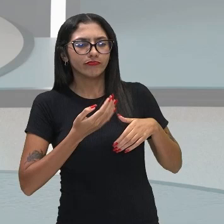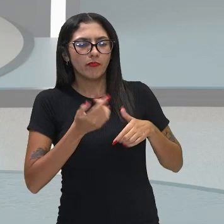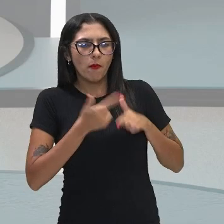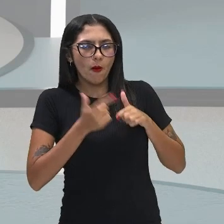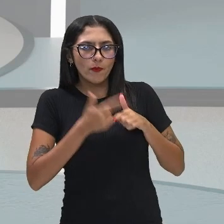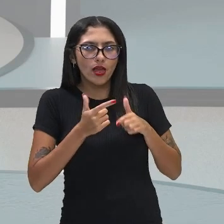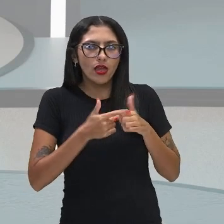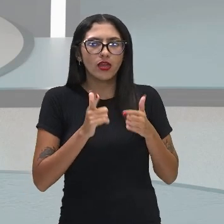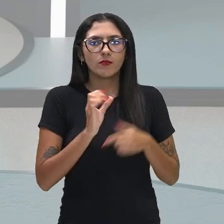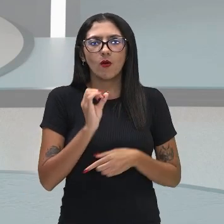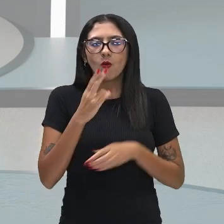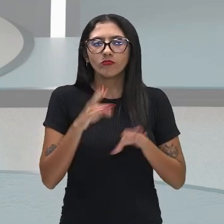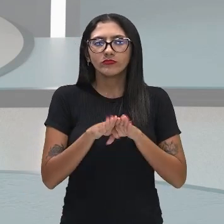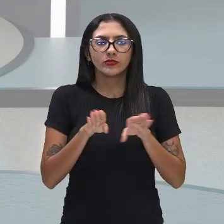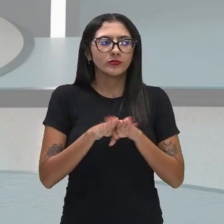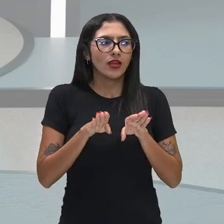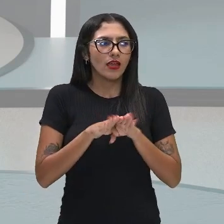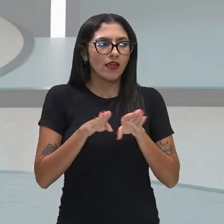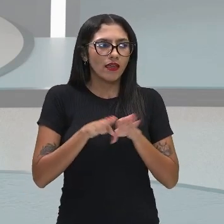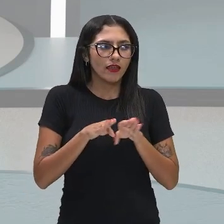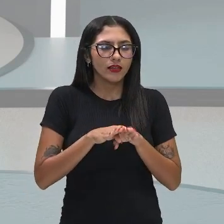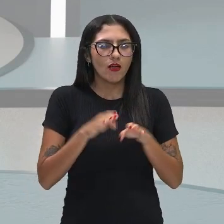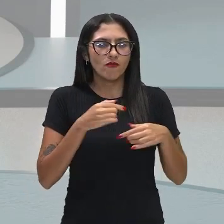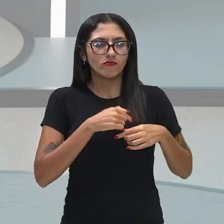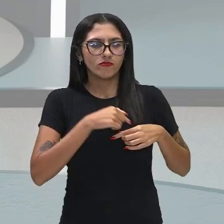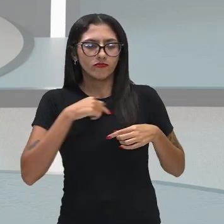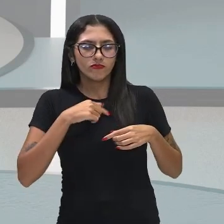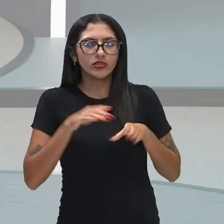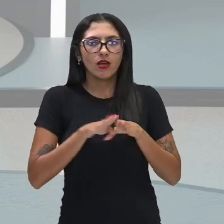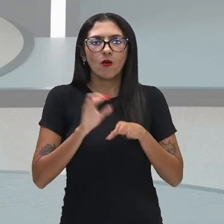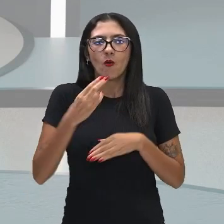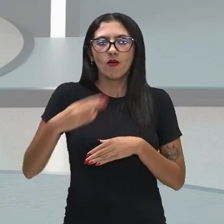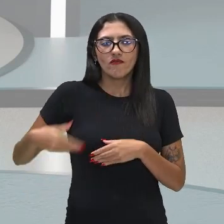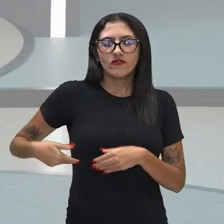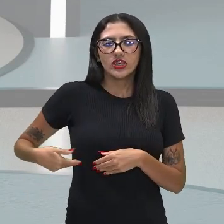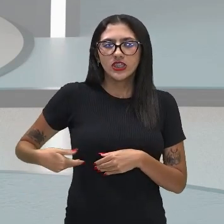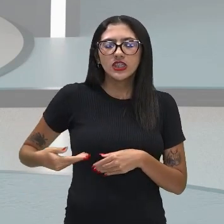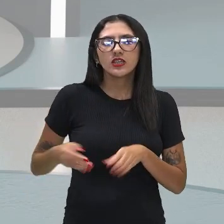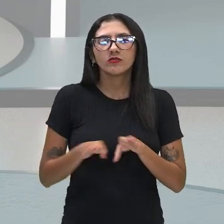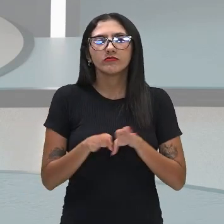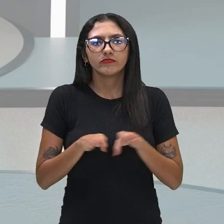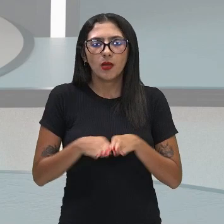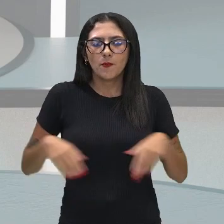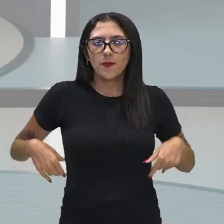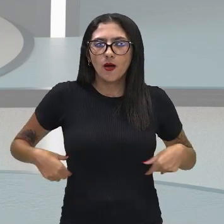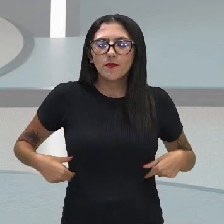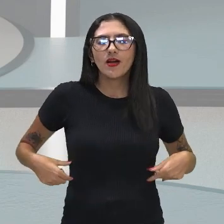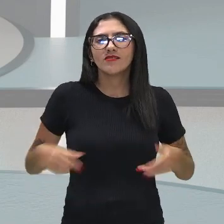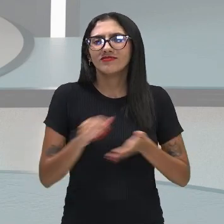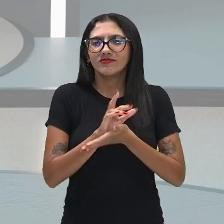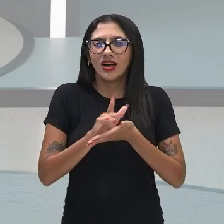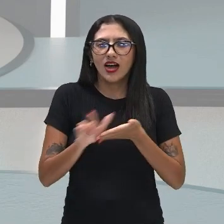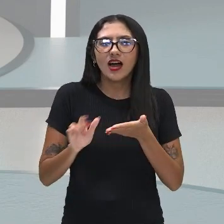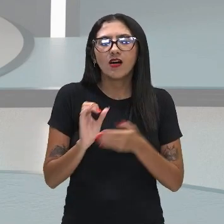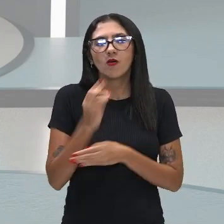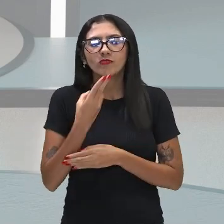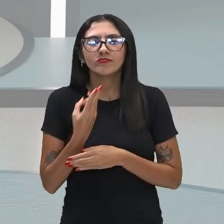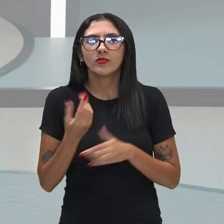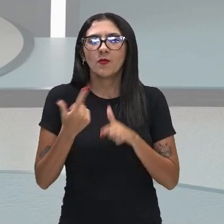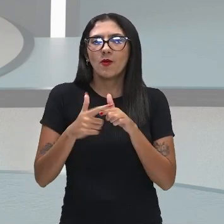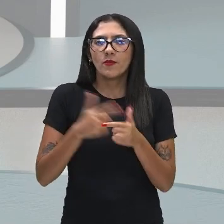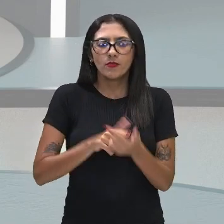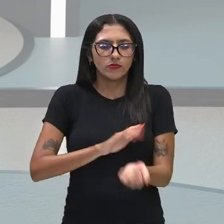você pode ter problema no seu fígado, câncer de fígado, problemas renais, se tornar uma pessoa